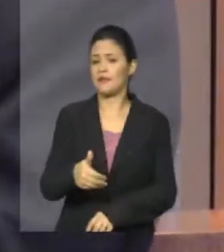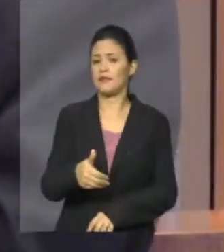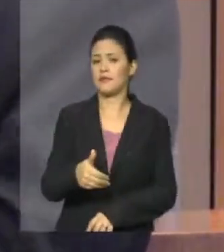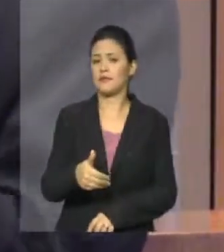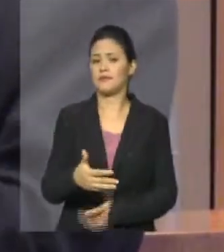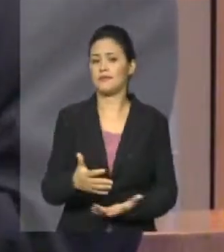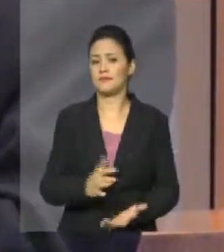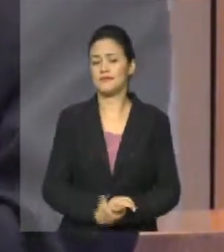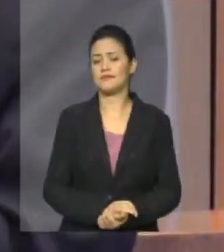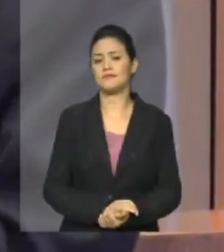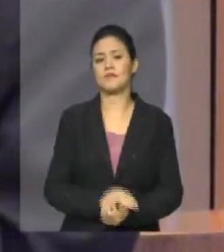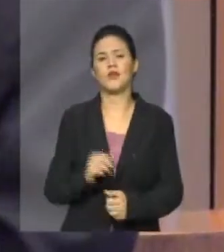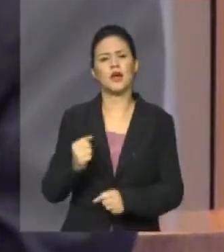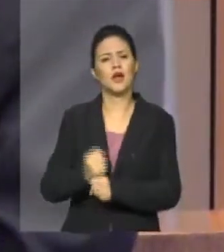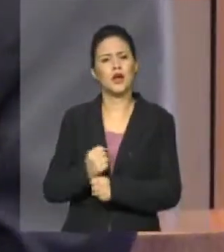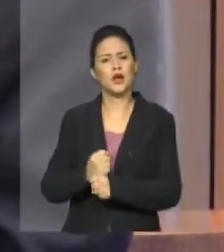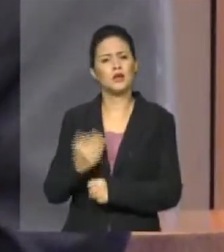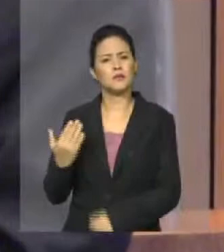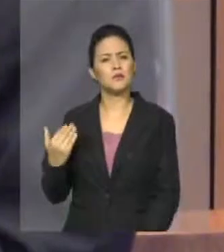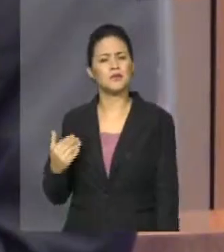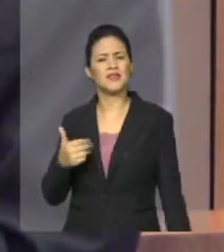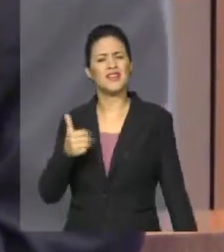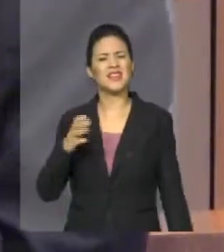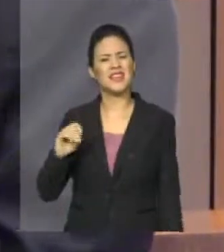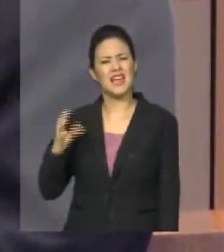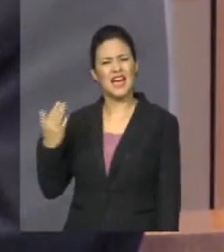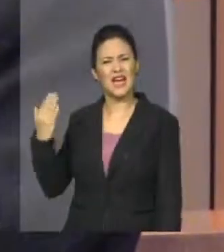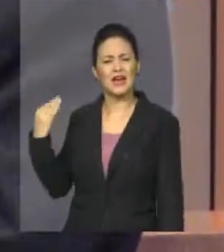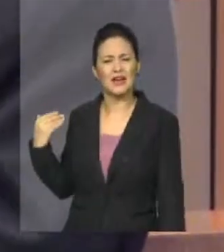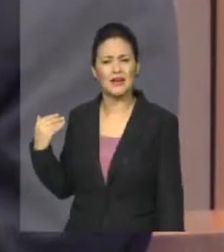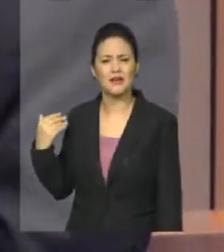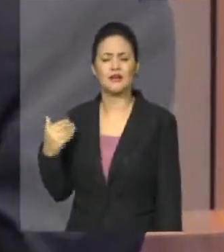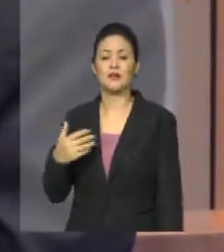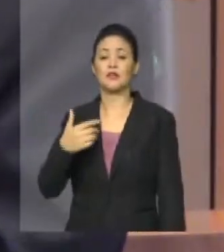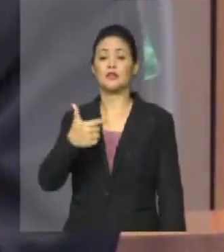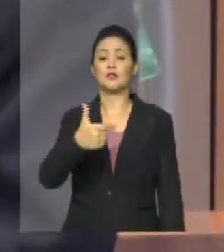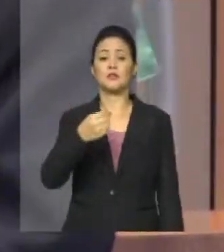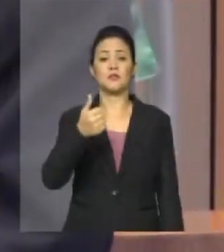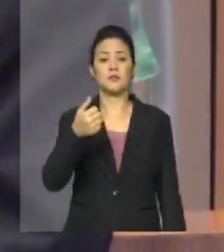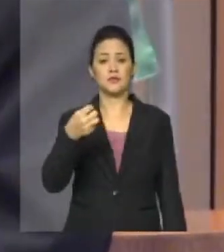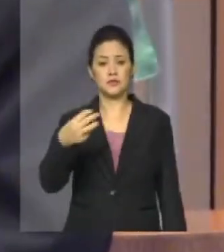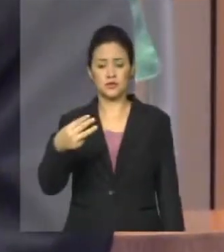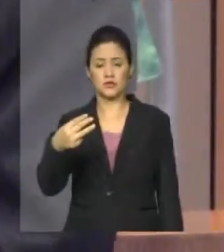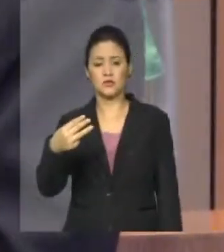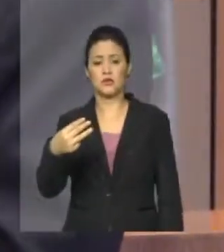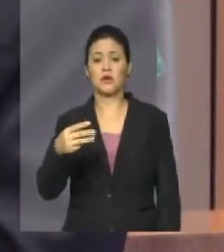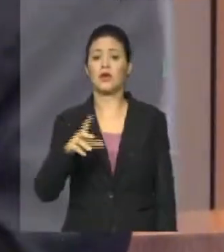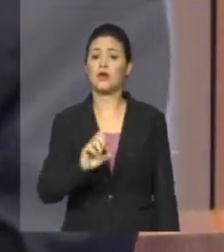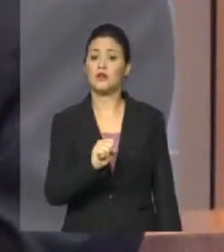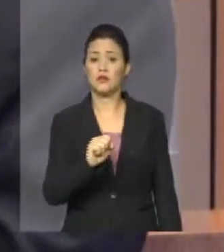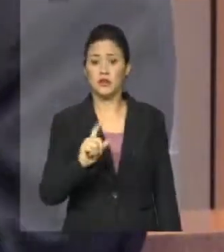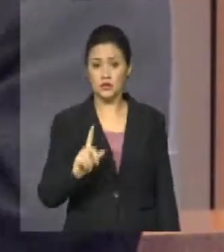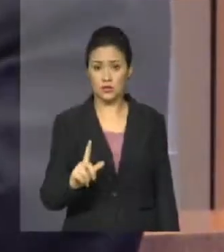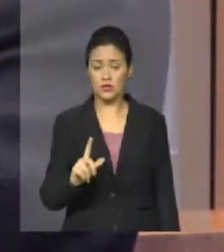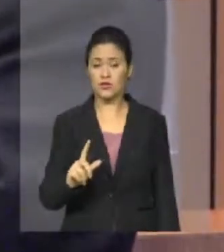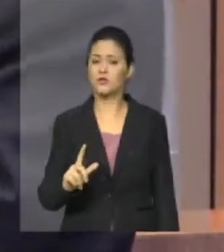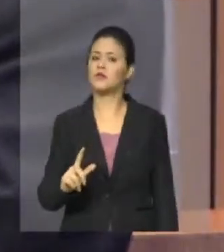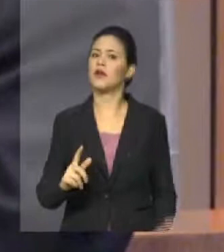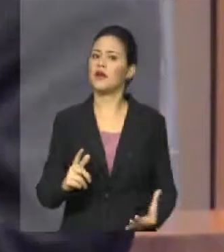terceiro, São Luís era o terceiro, era a capital, é a terceira cidade menos violenta do Brasil. Aí depois